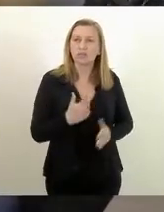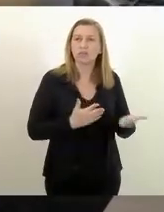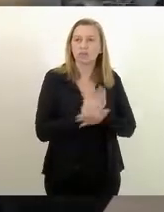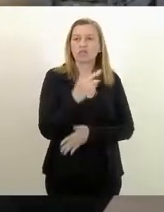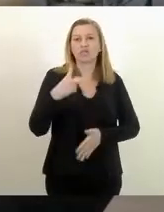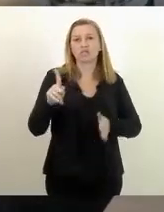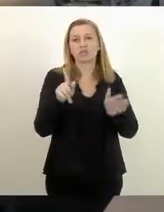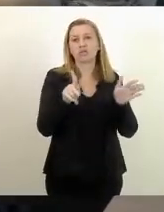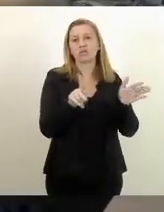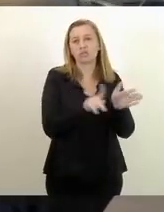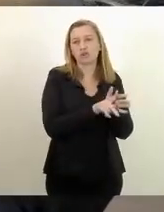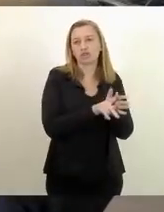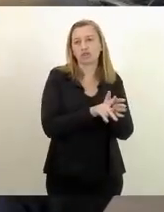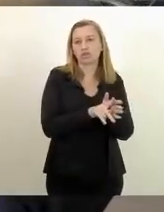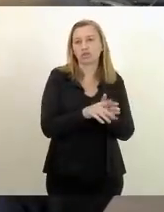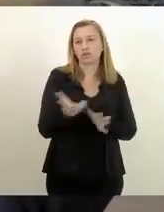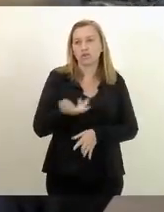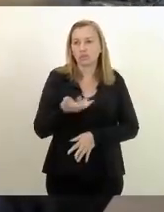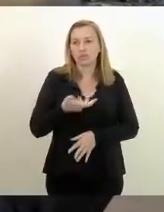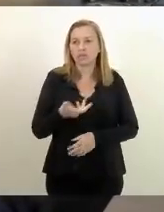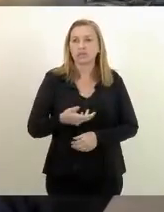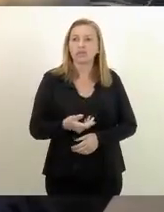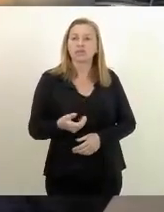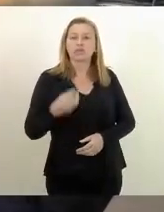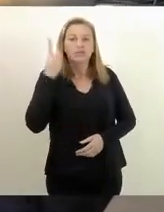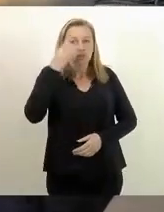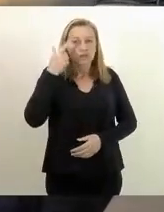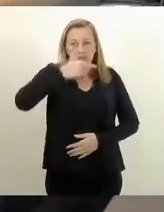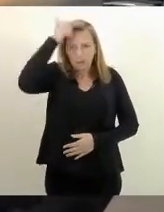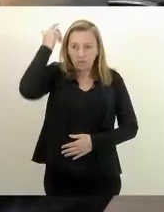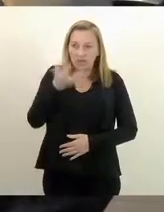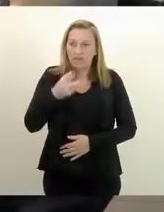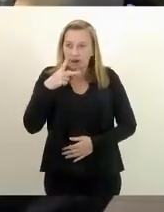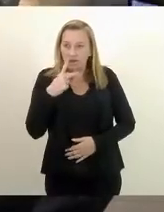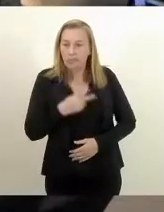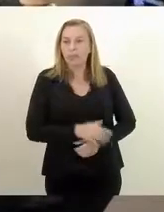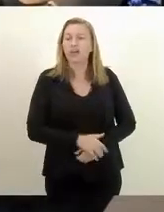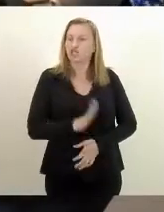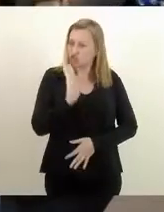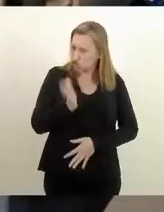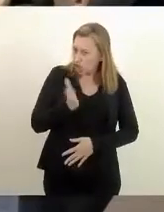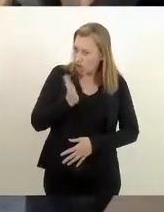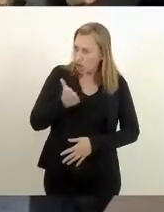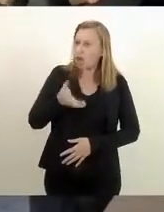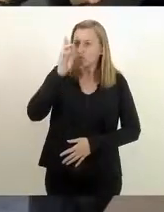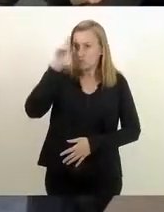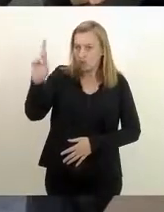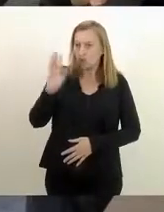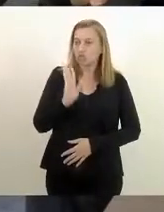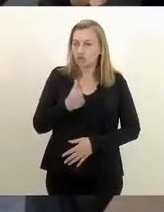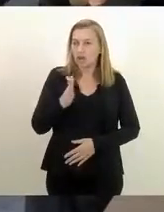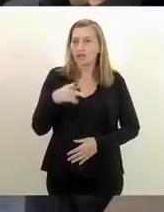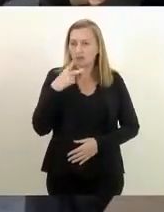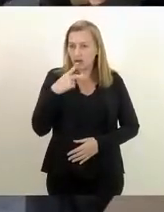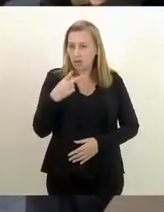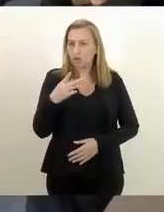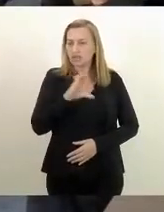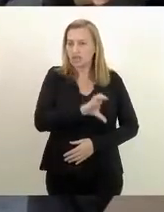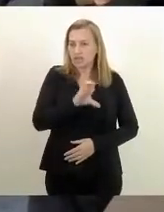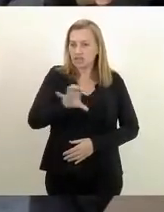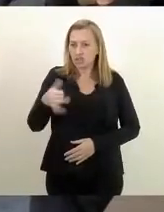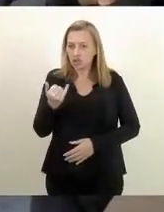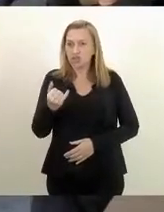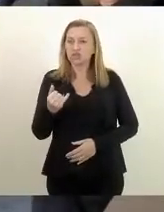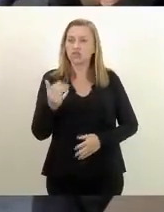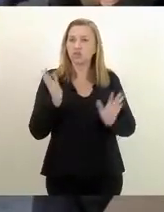projeto com velocidade. Deputado Luiz Paulo, você quer colaborar? Não, só... Já fez um repórter da CCJ de